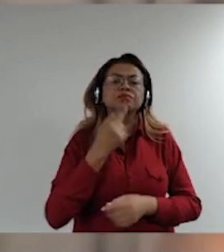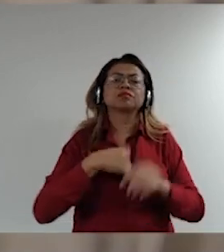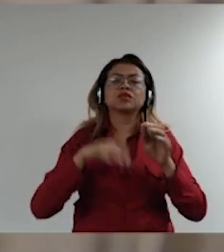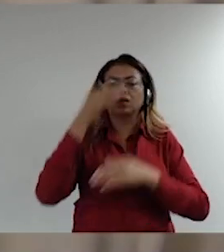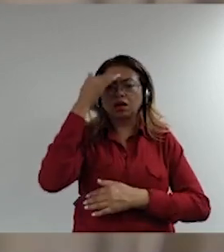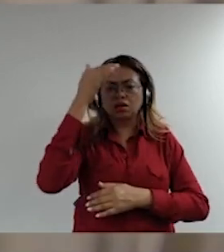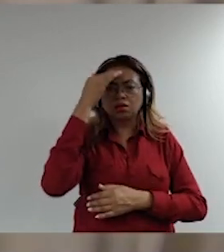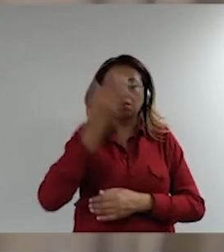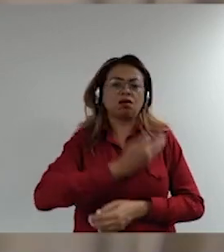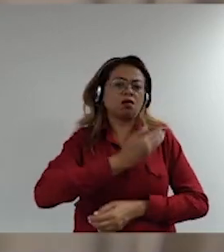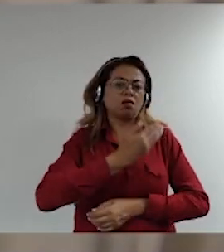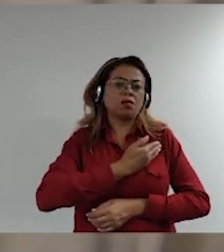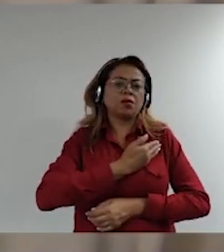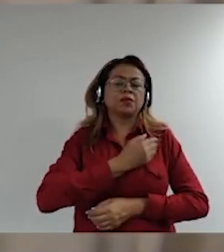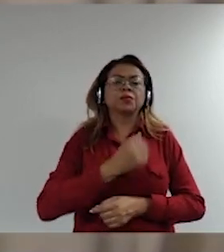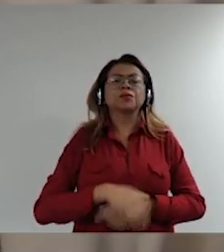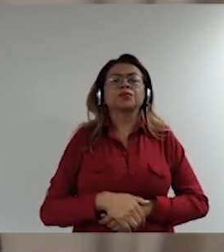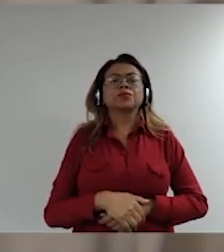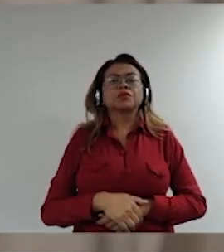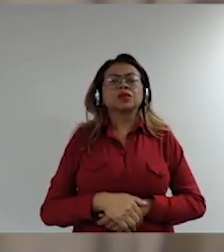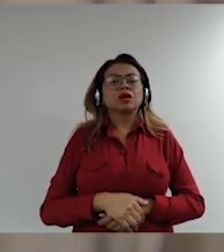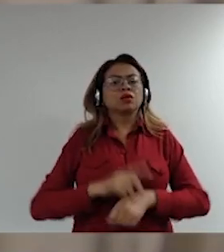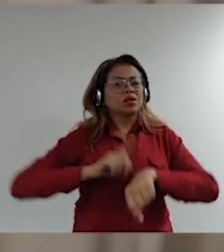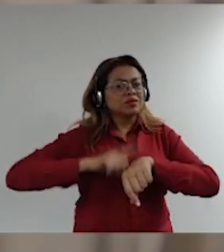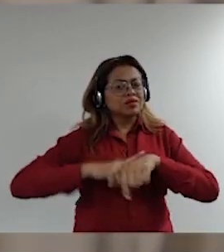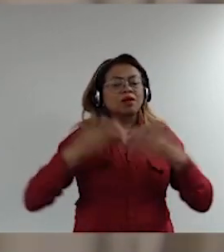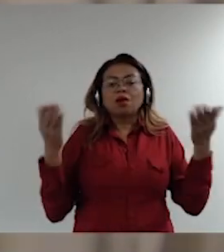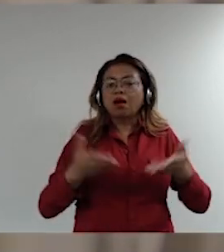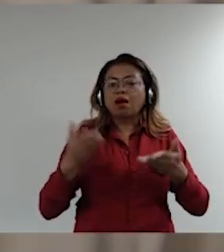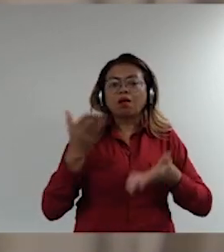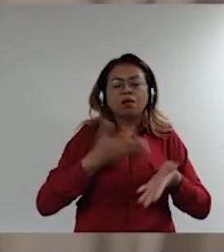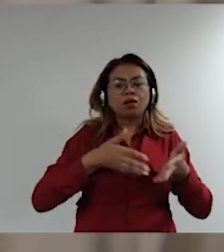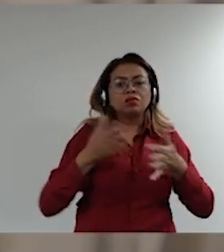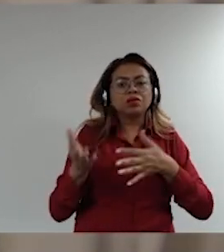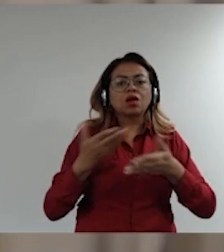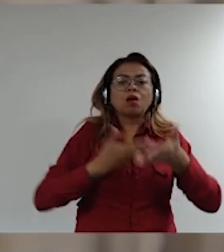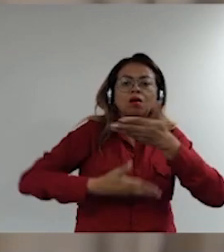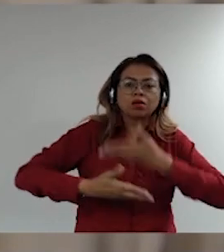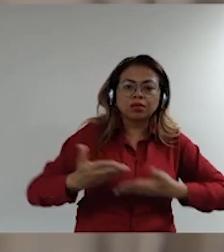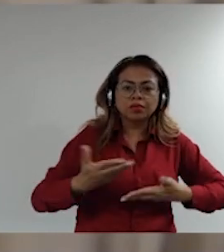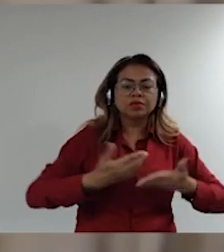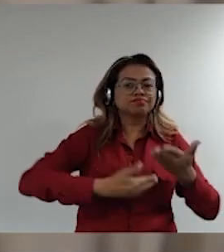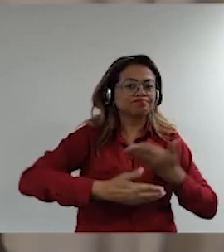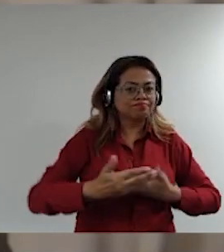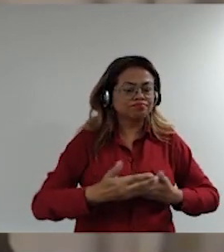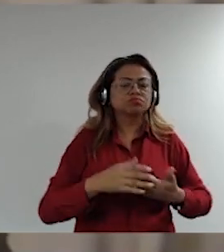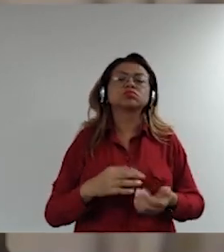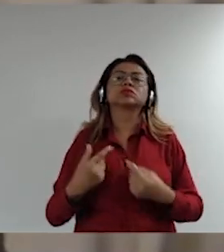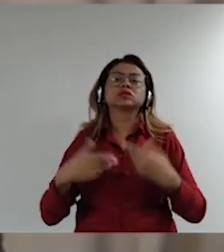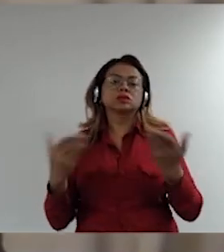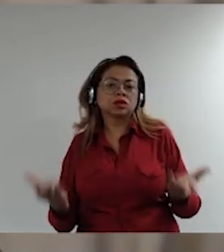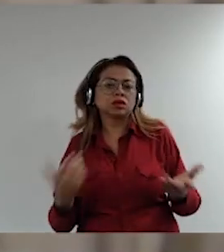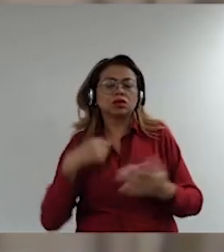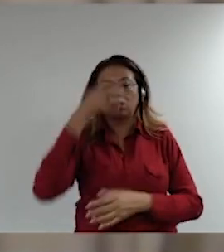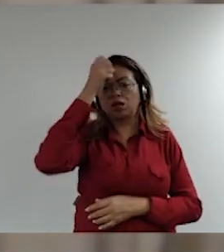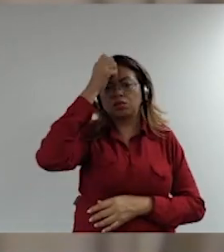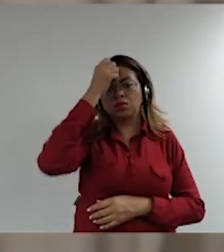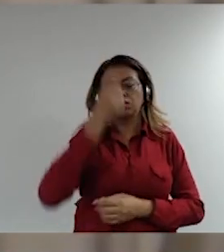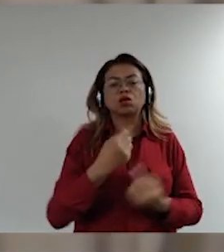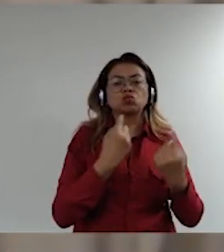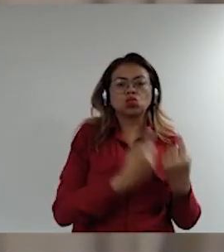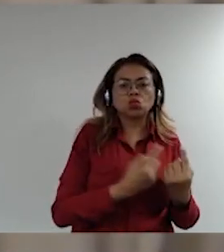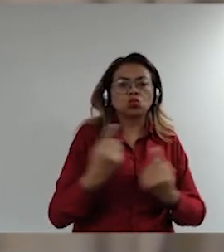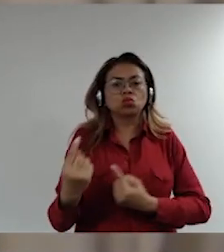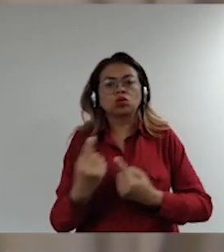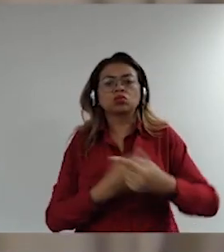vocês, amigos, por este momento de compartilhar. Compartilhar é isso, é aprender um com o